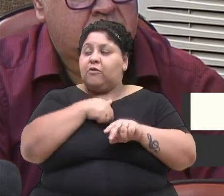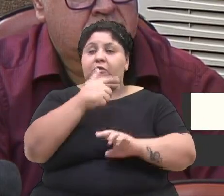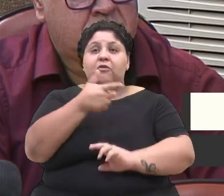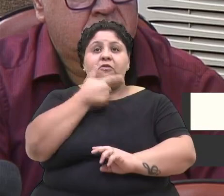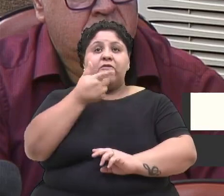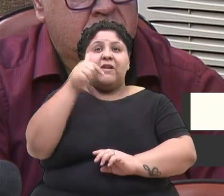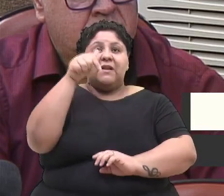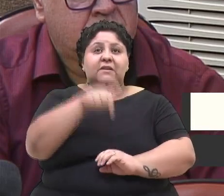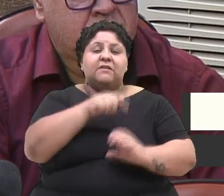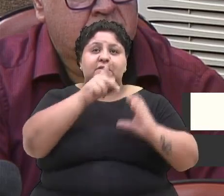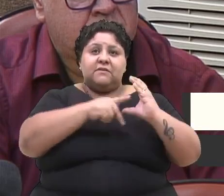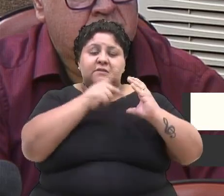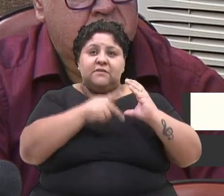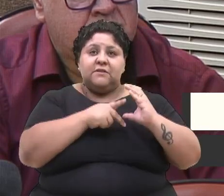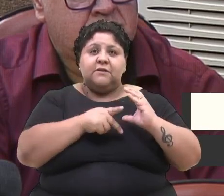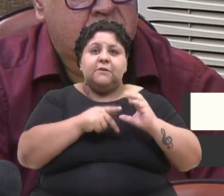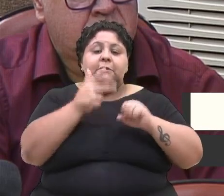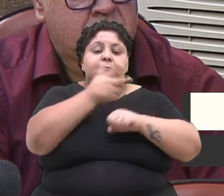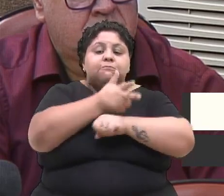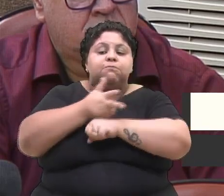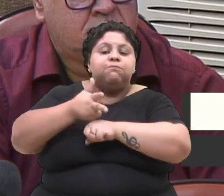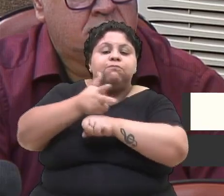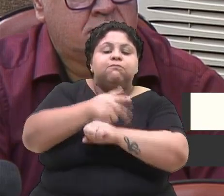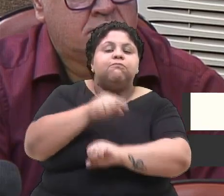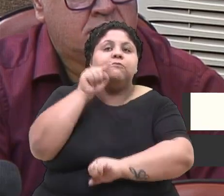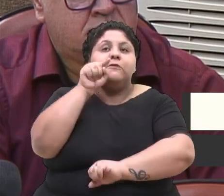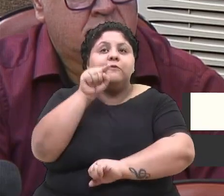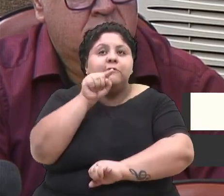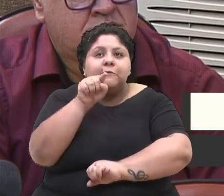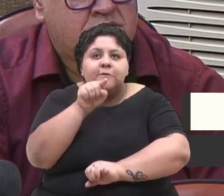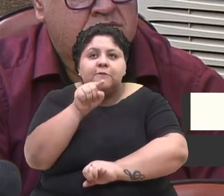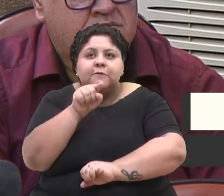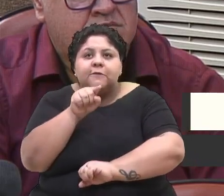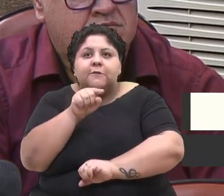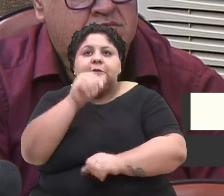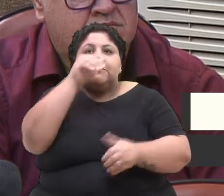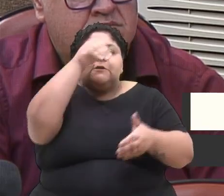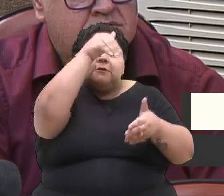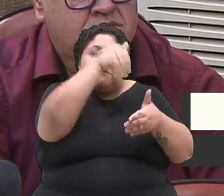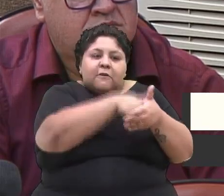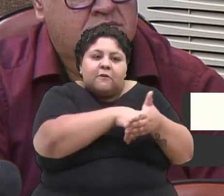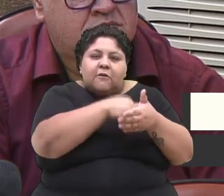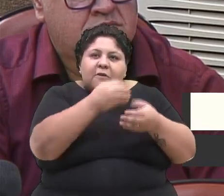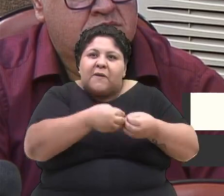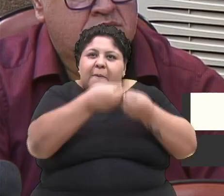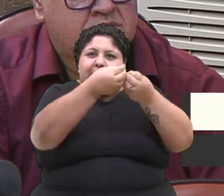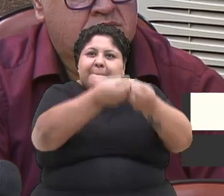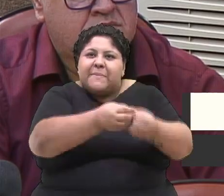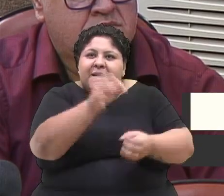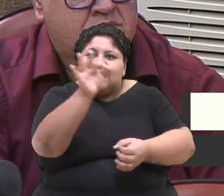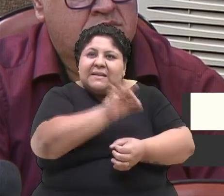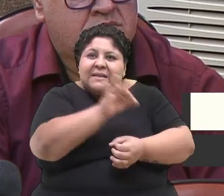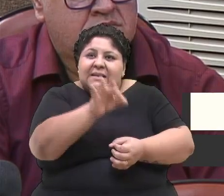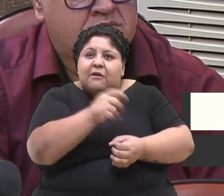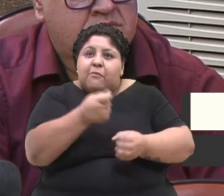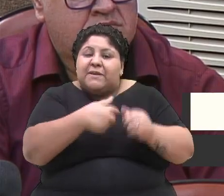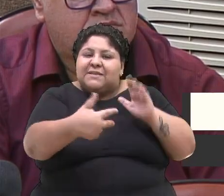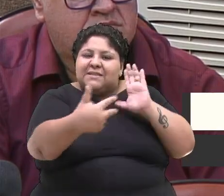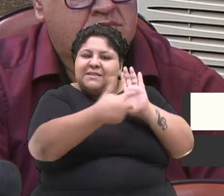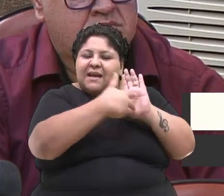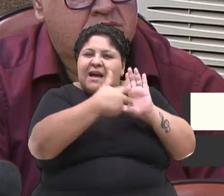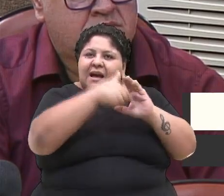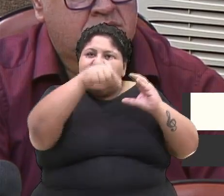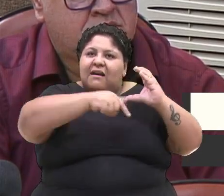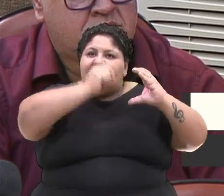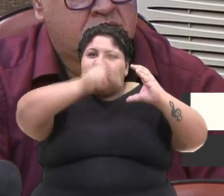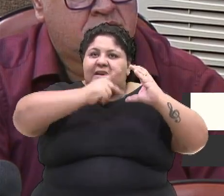TV Câmara que está nos filmando, você que é o eleitor, que contribui com seus impostos, tem que prestar atenção aí na Câmara de Vereadores.